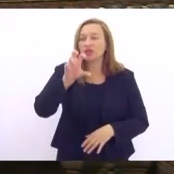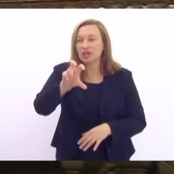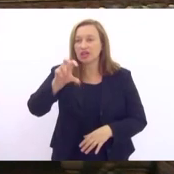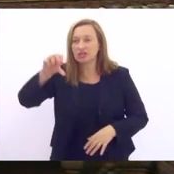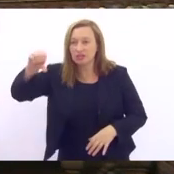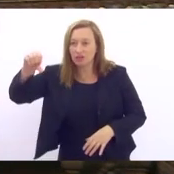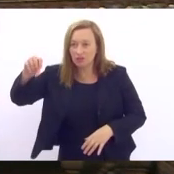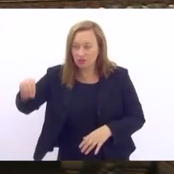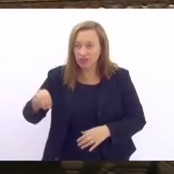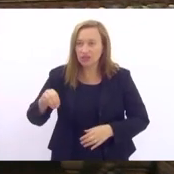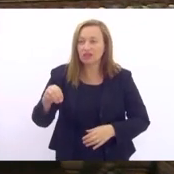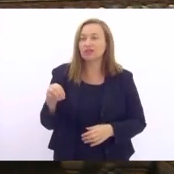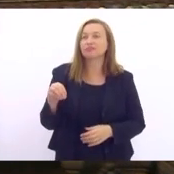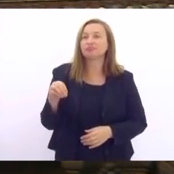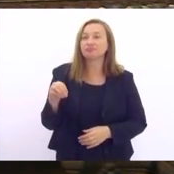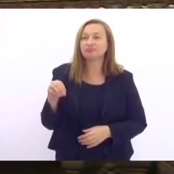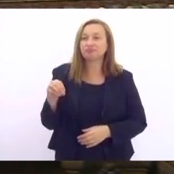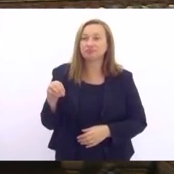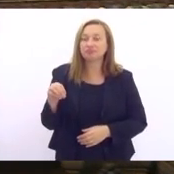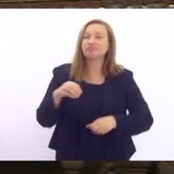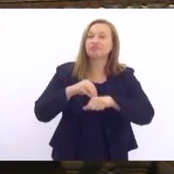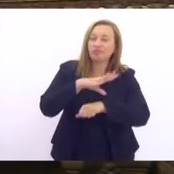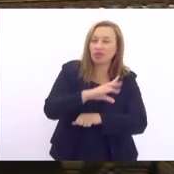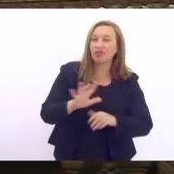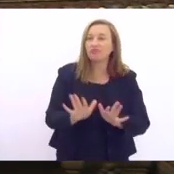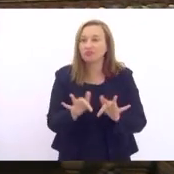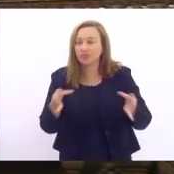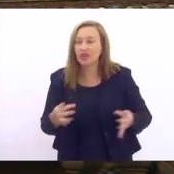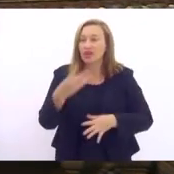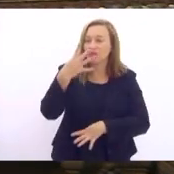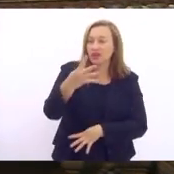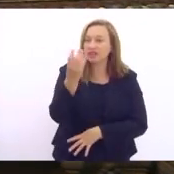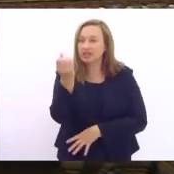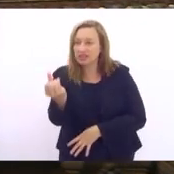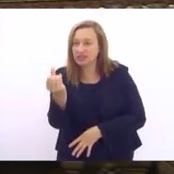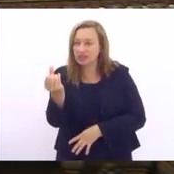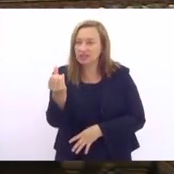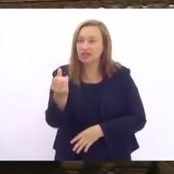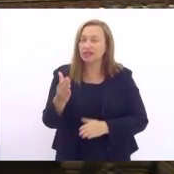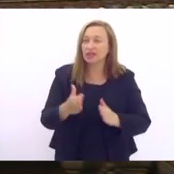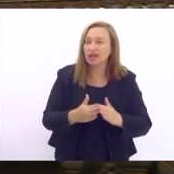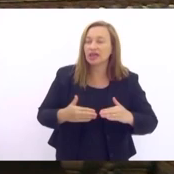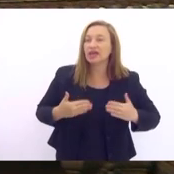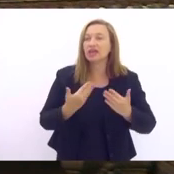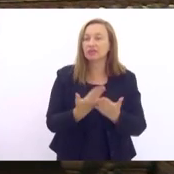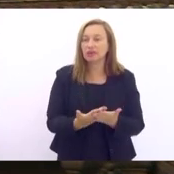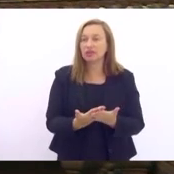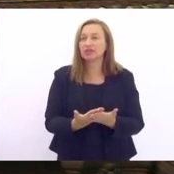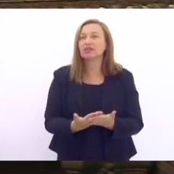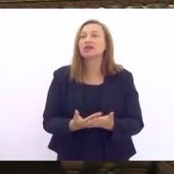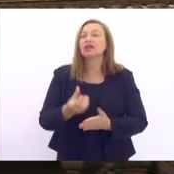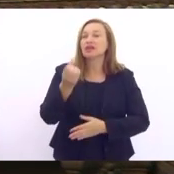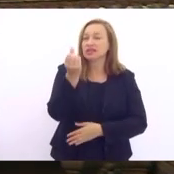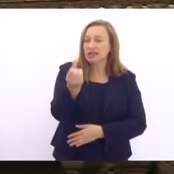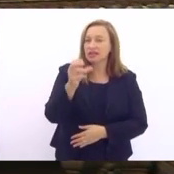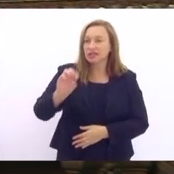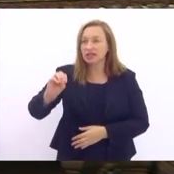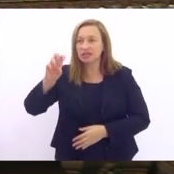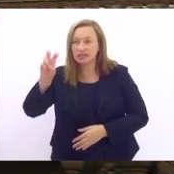2.590 indicações simples, 46 requerimentos numerados, 605 moções